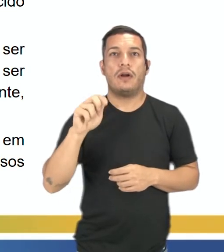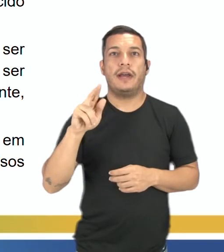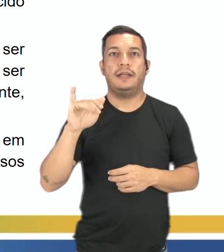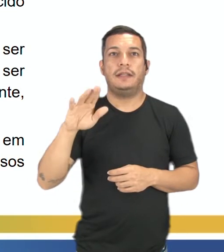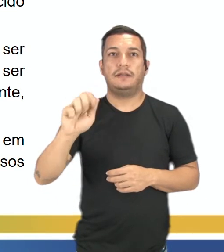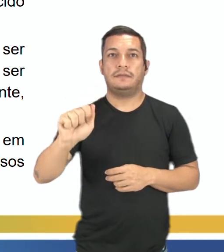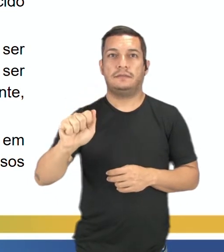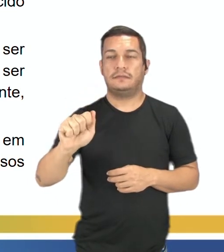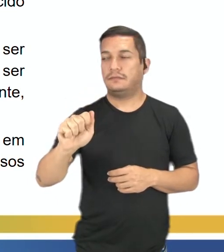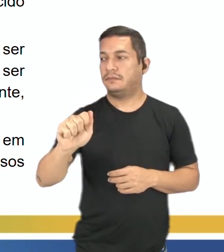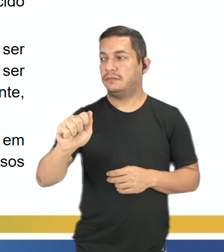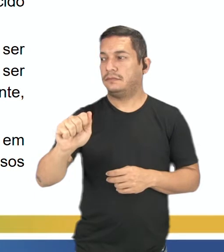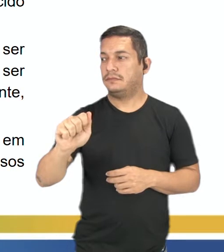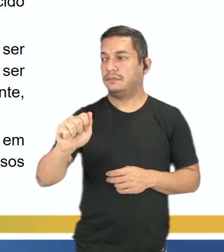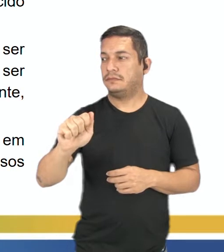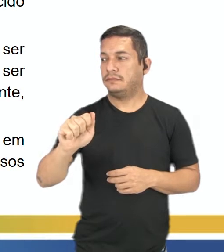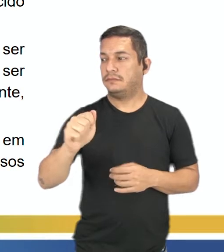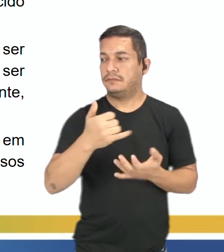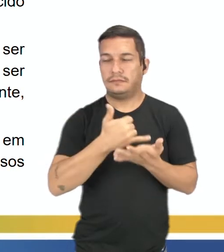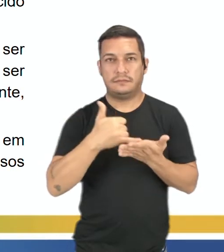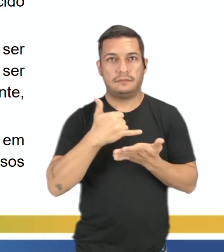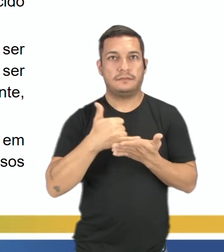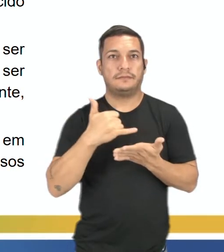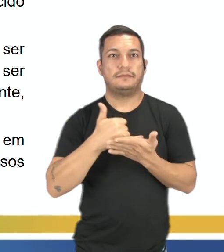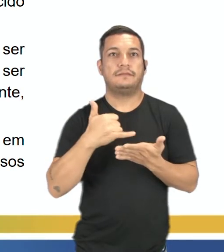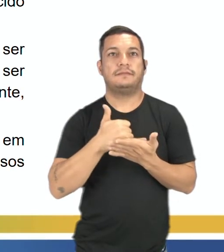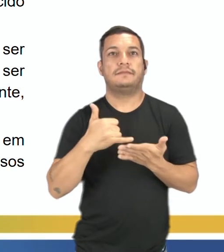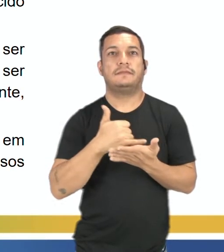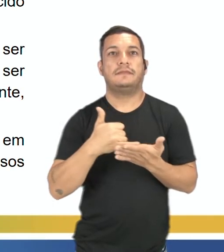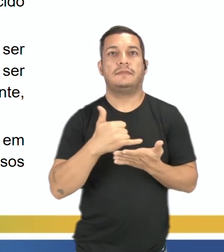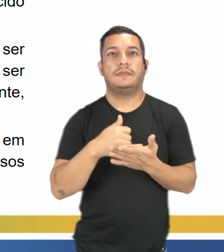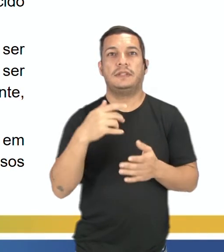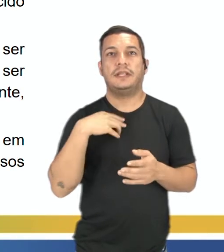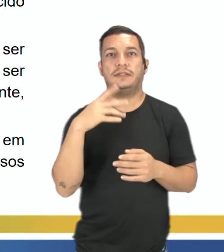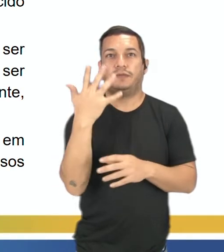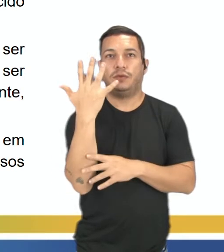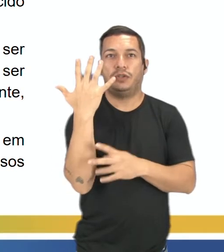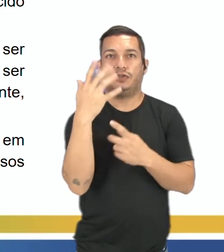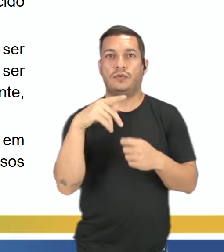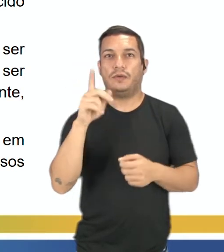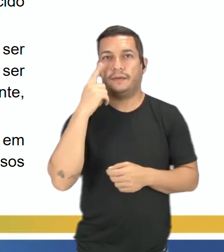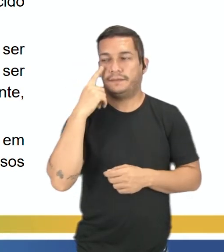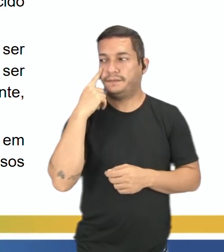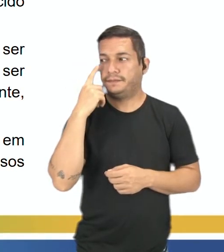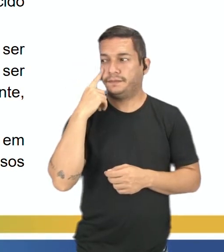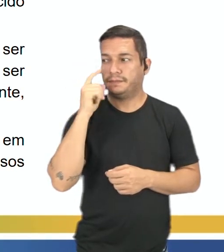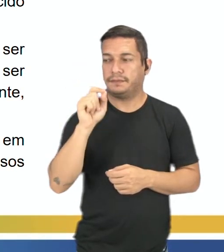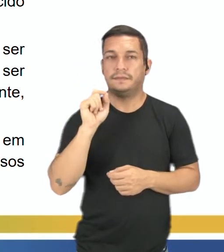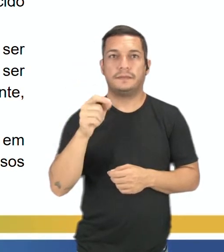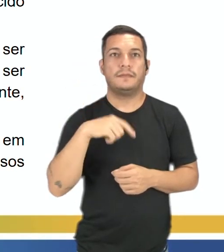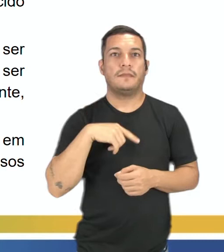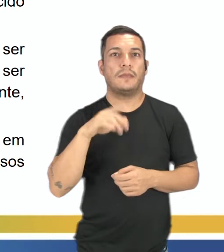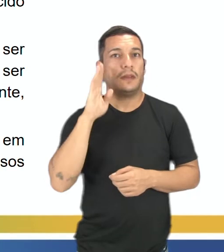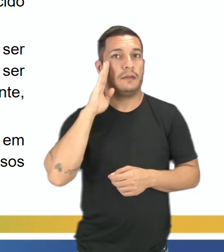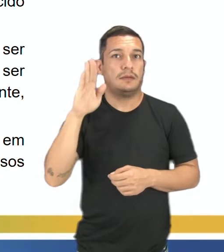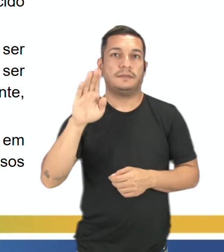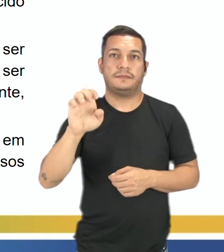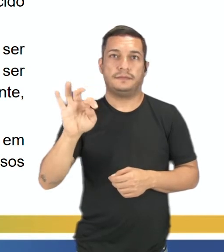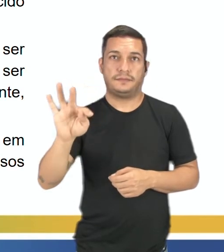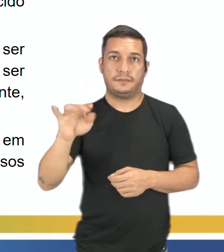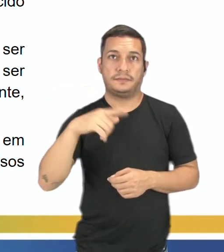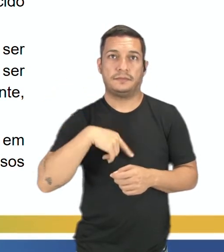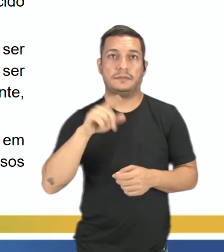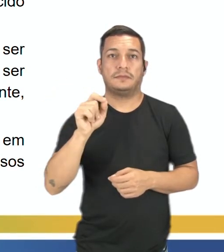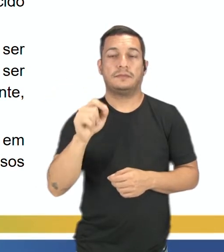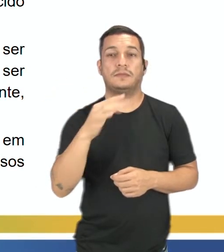comercialização desse é controlada pessoal o xbox sertânia também considerado o principal é